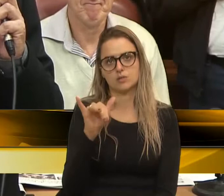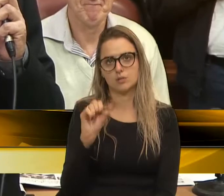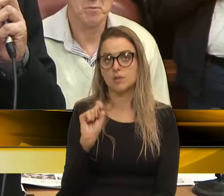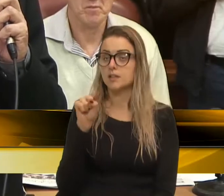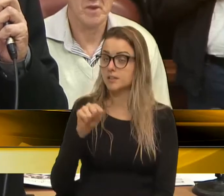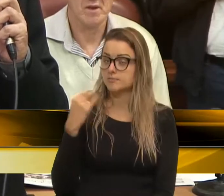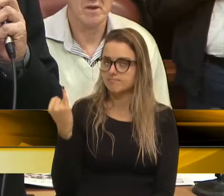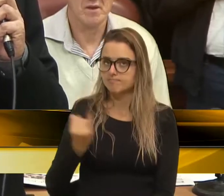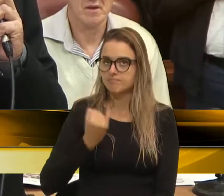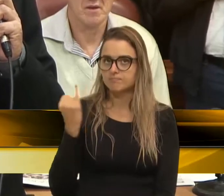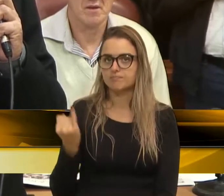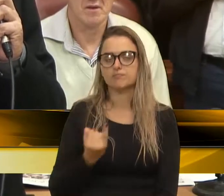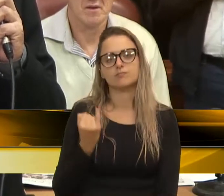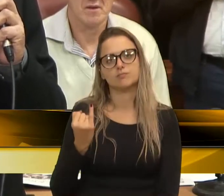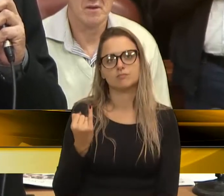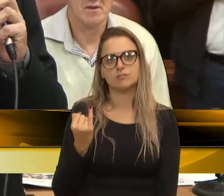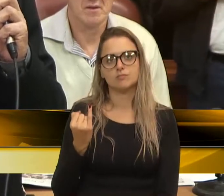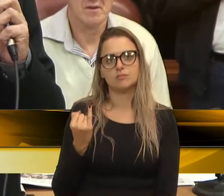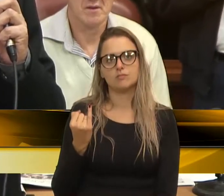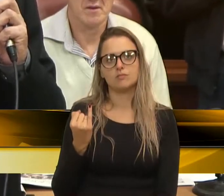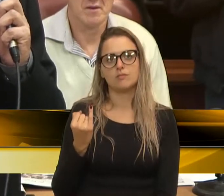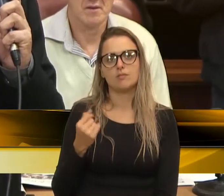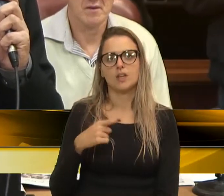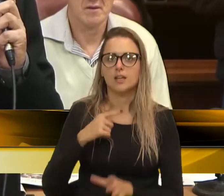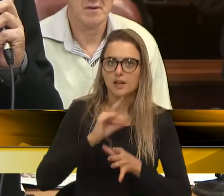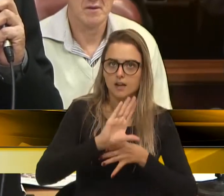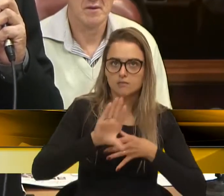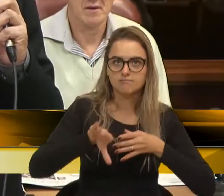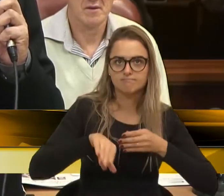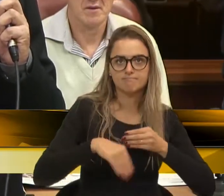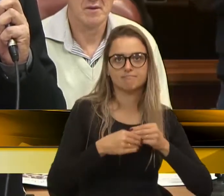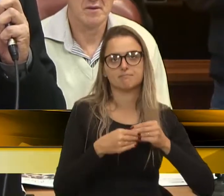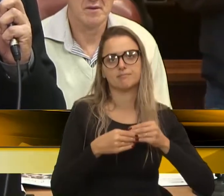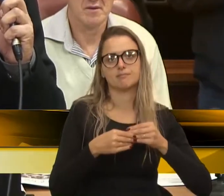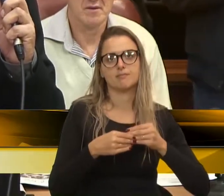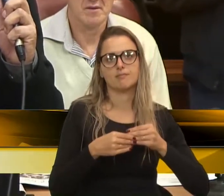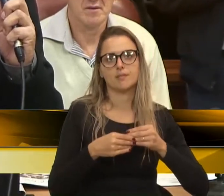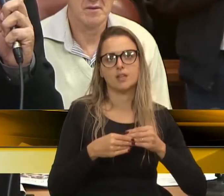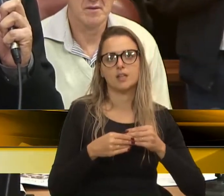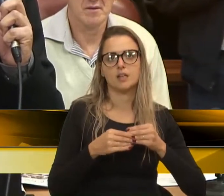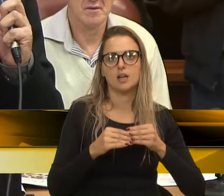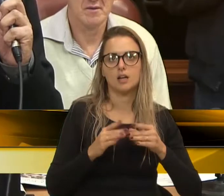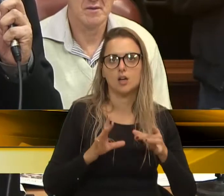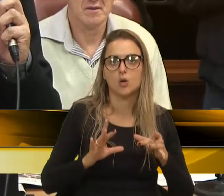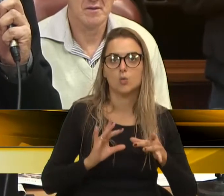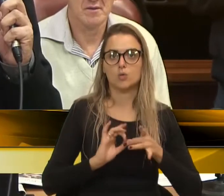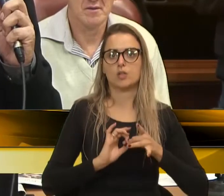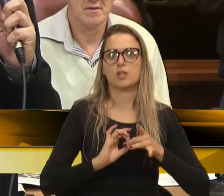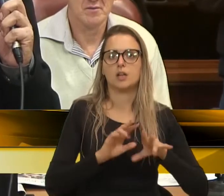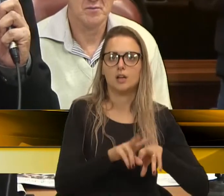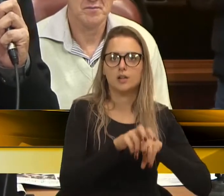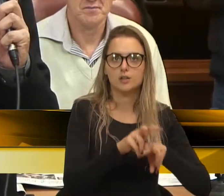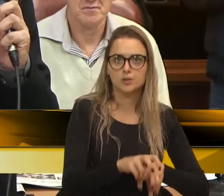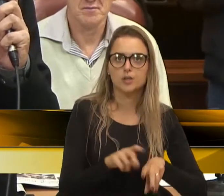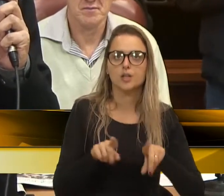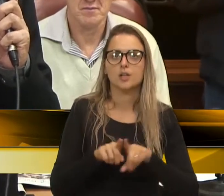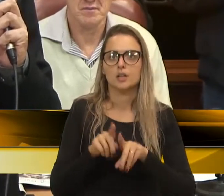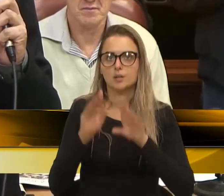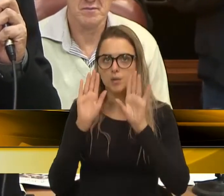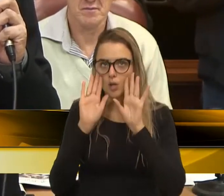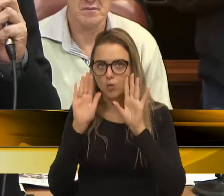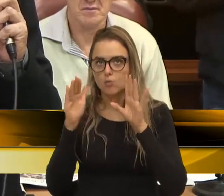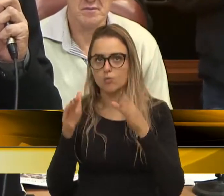suma importância, onde que iria agregar a questão da agricultura, coisas voltadas para a